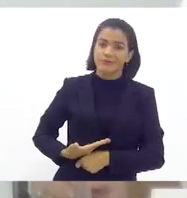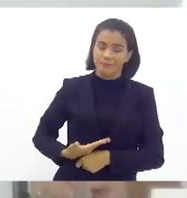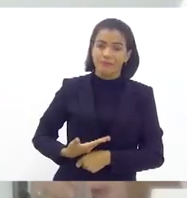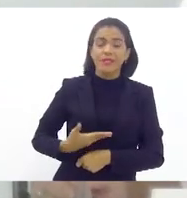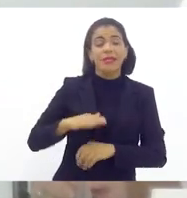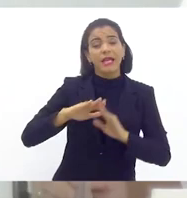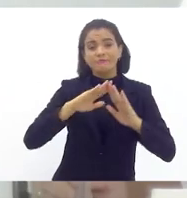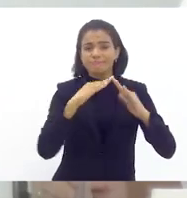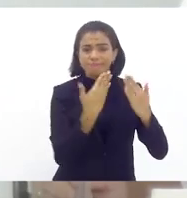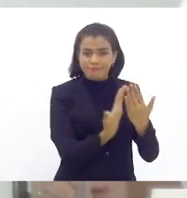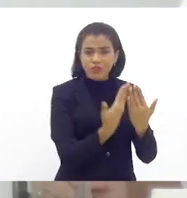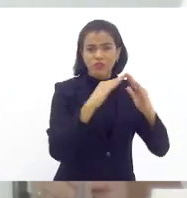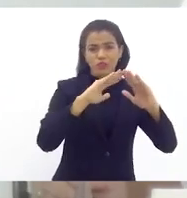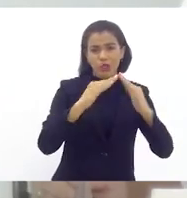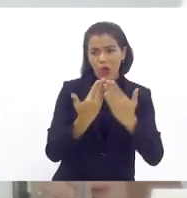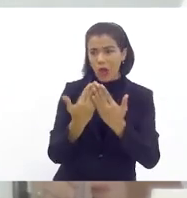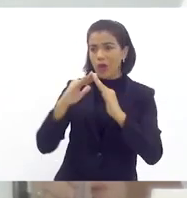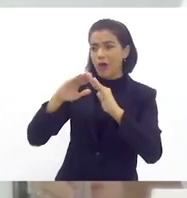escolas